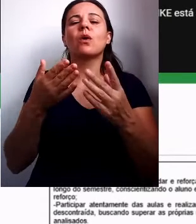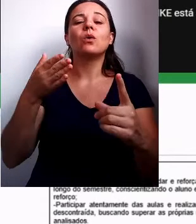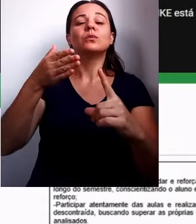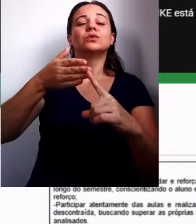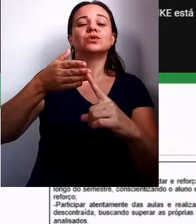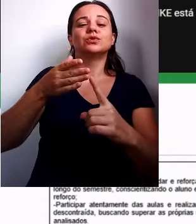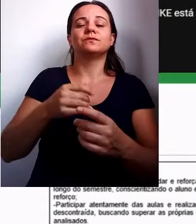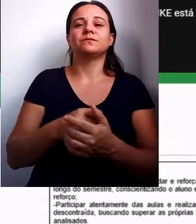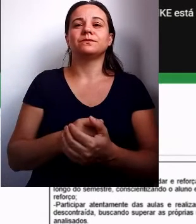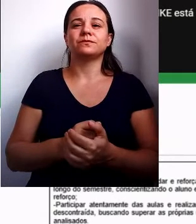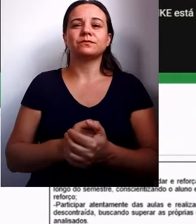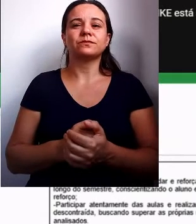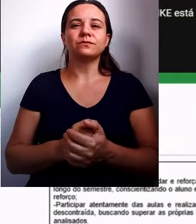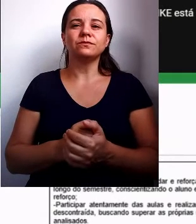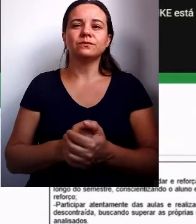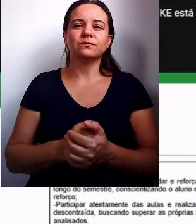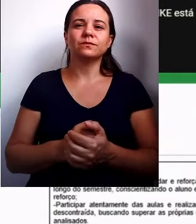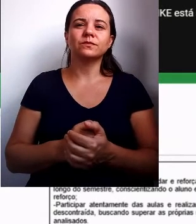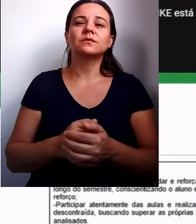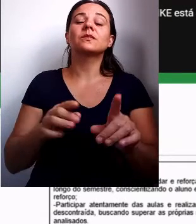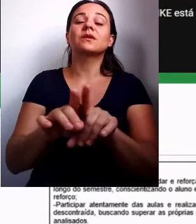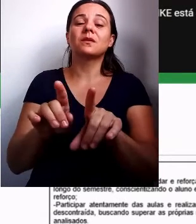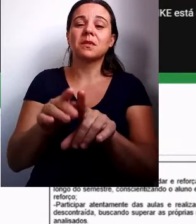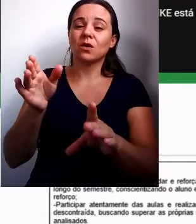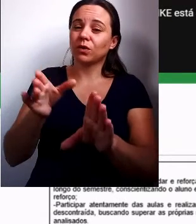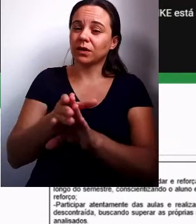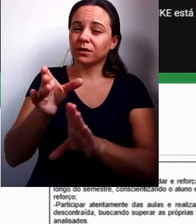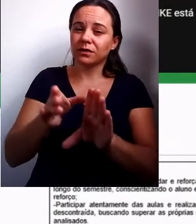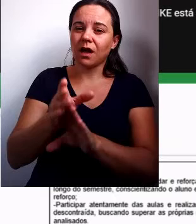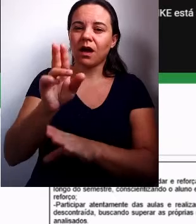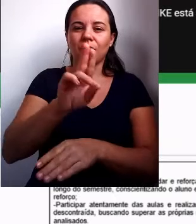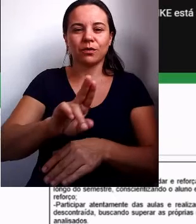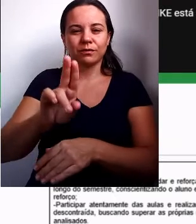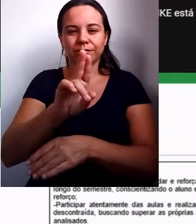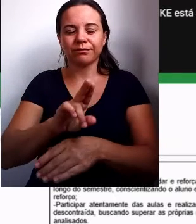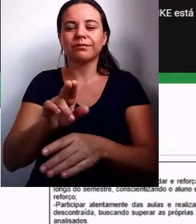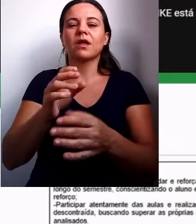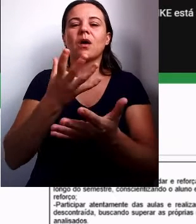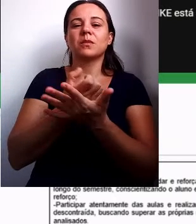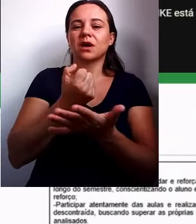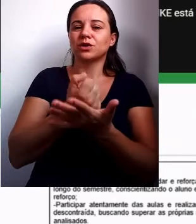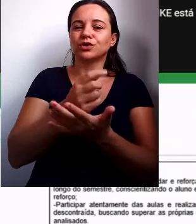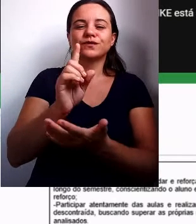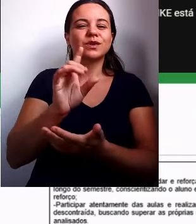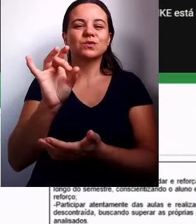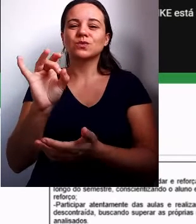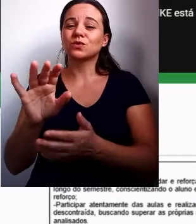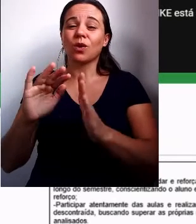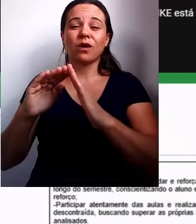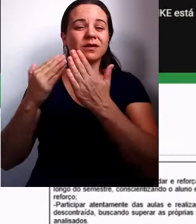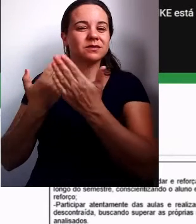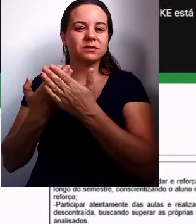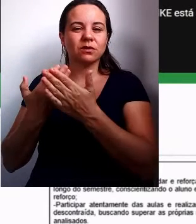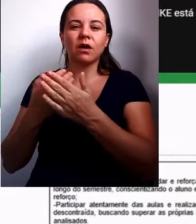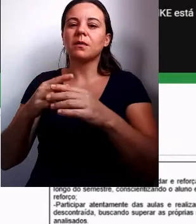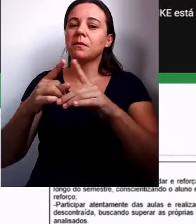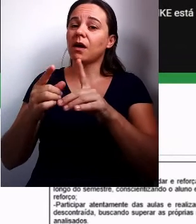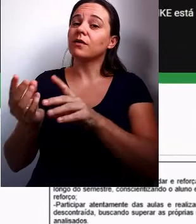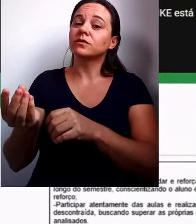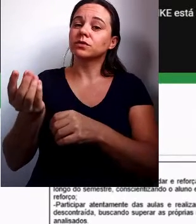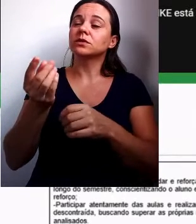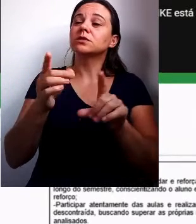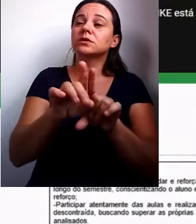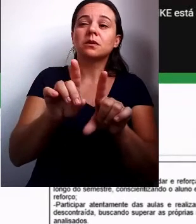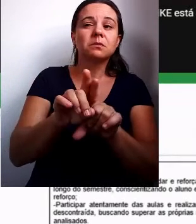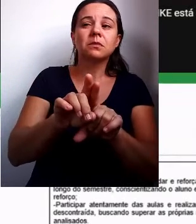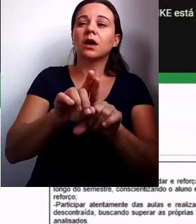o objetivo dele. Eles também serão orientados a usar o aplicativo não só no ambiente escolar,